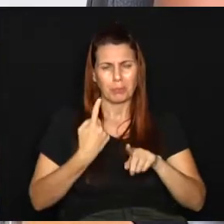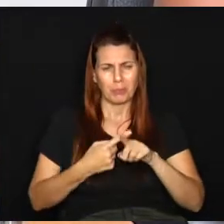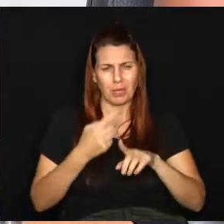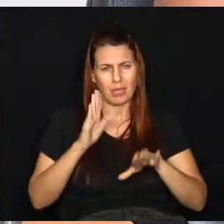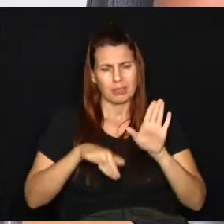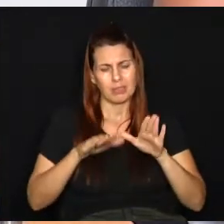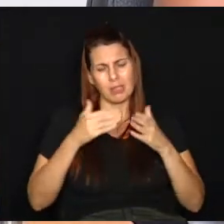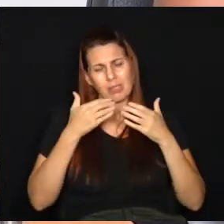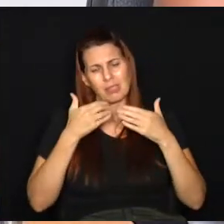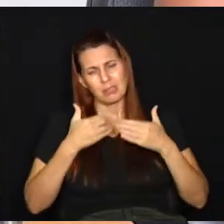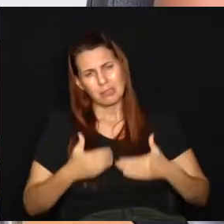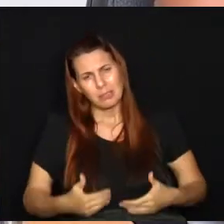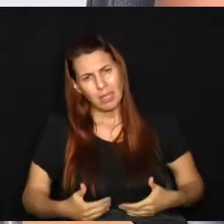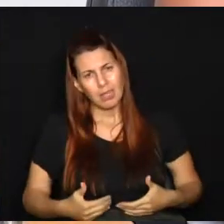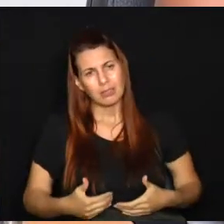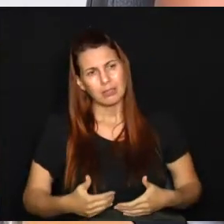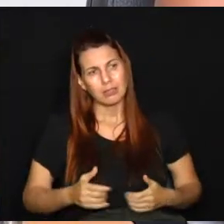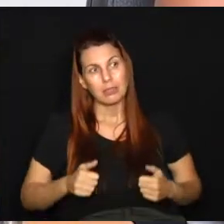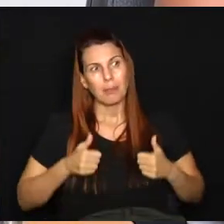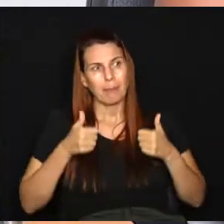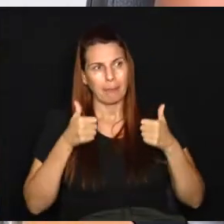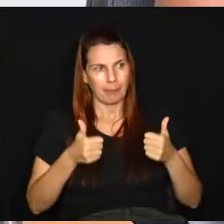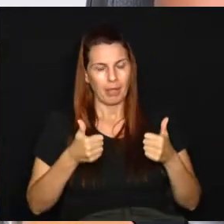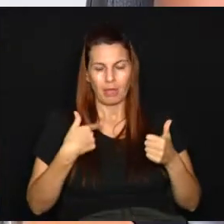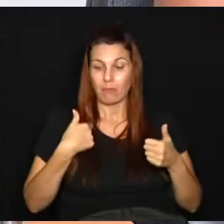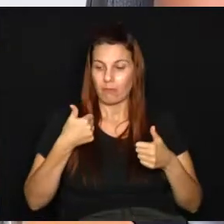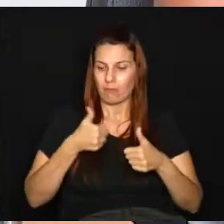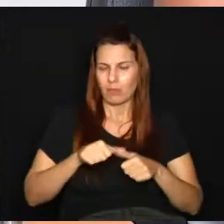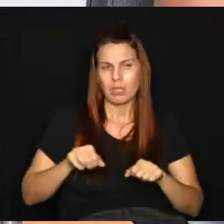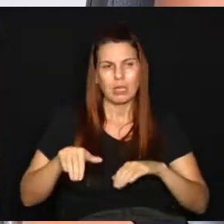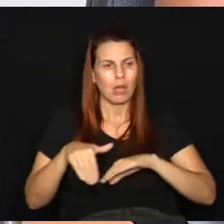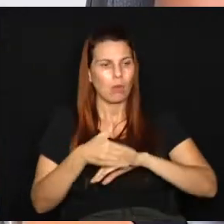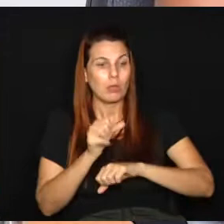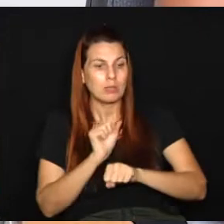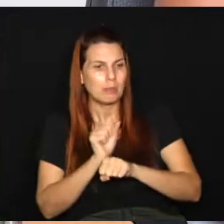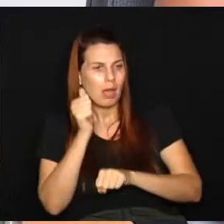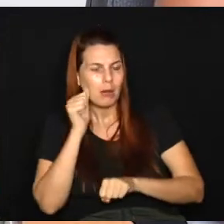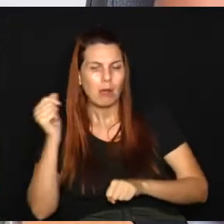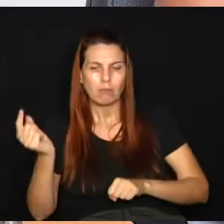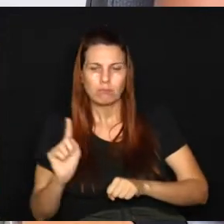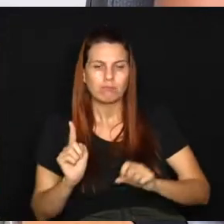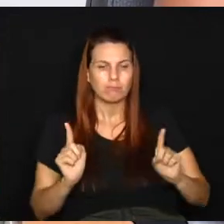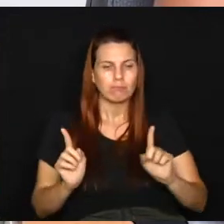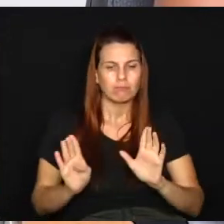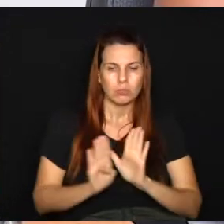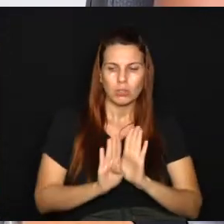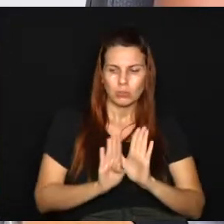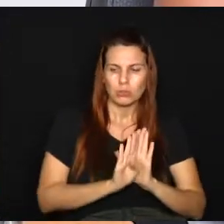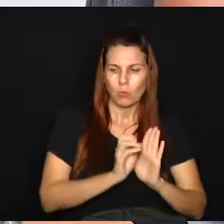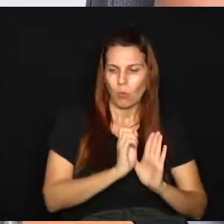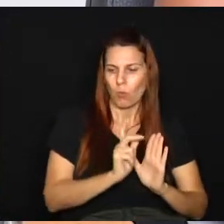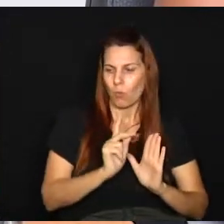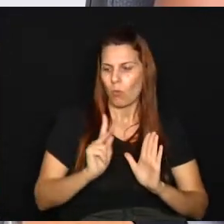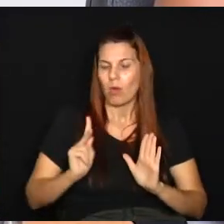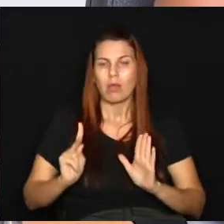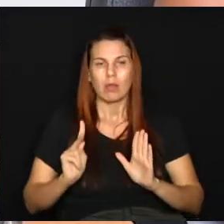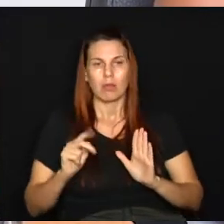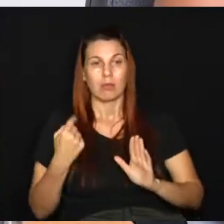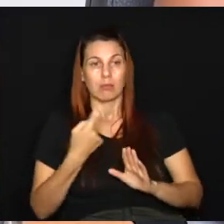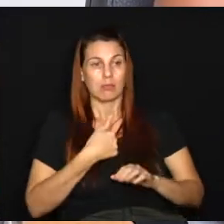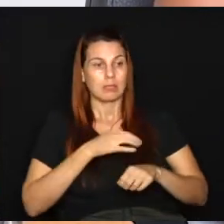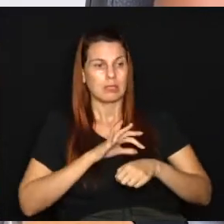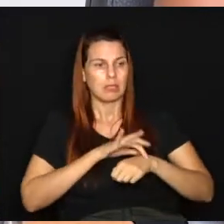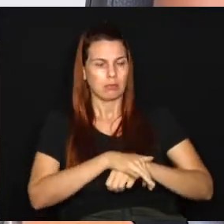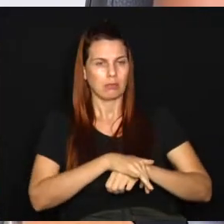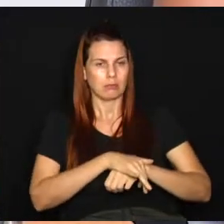quando está todo mundo de boa, a gente ainda espera, fica as mulheres na rua, esperando as outras companheiras chegar para a própria